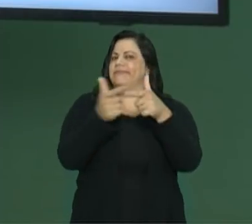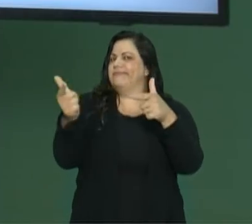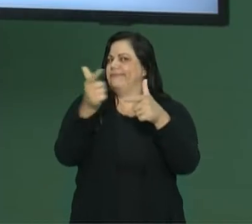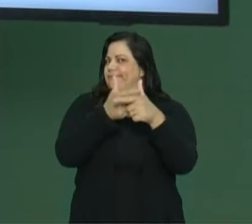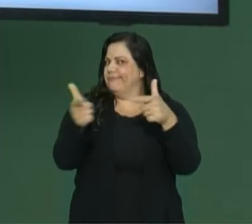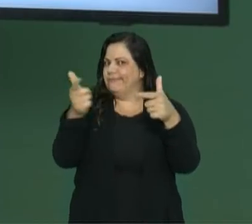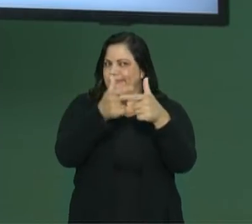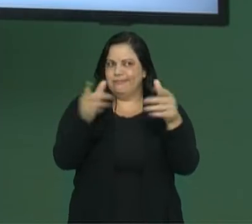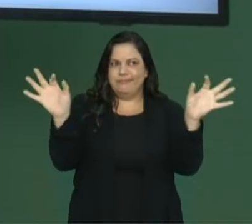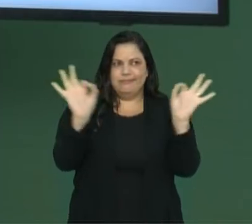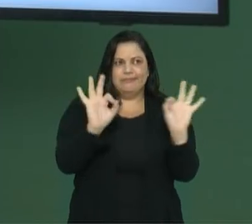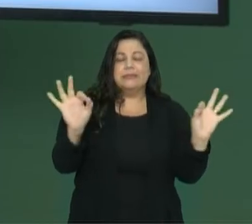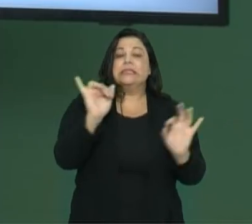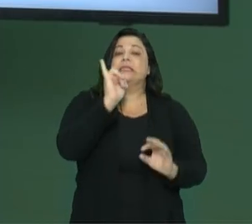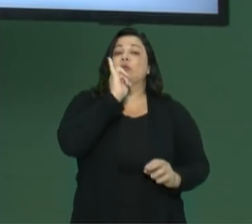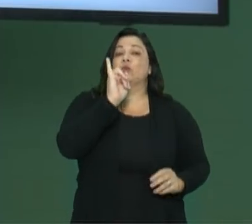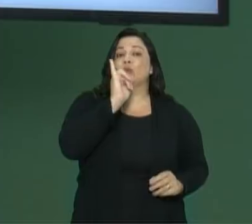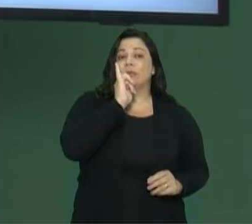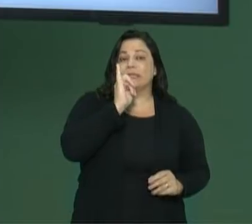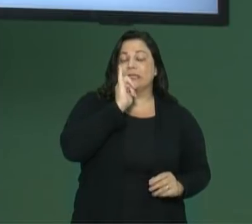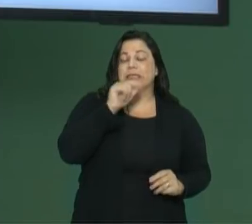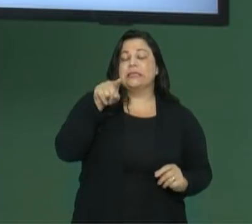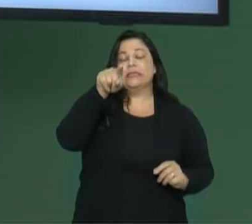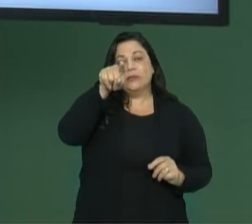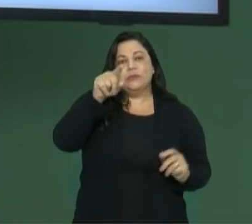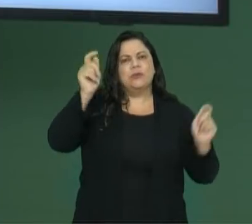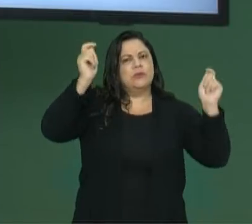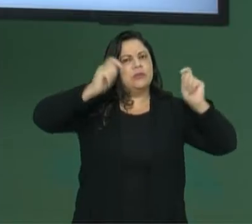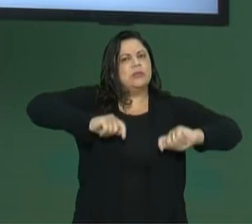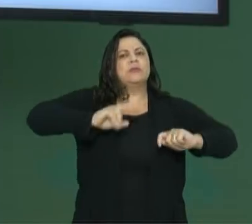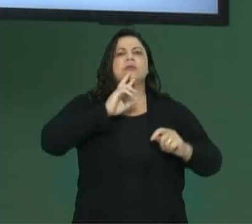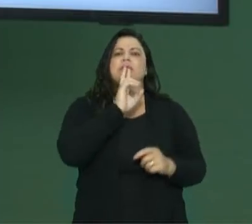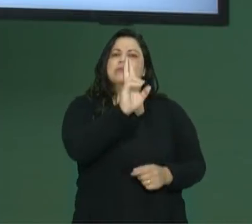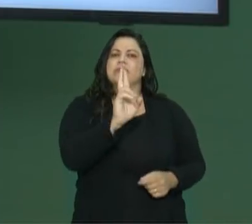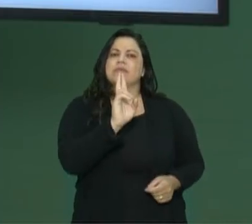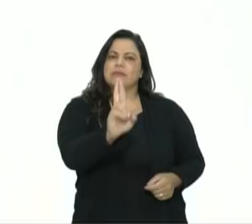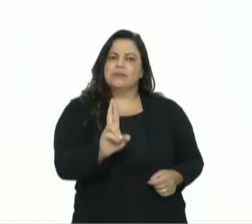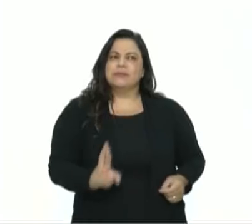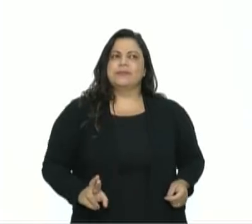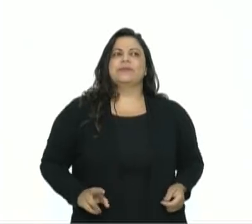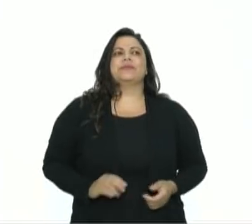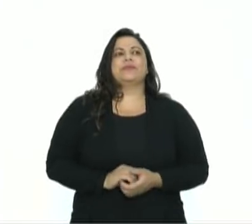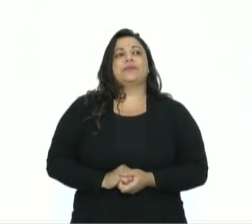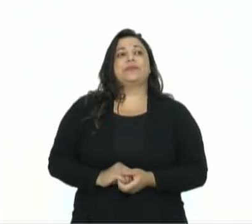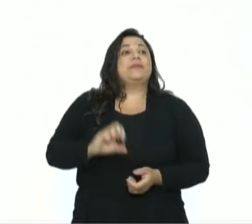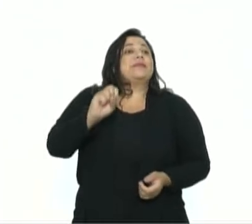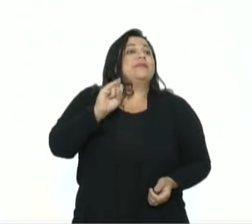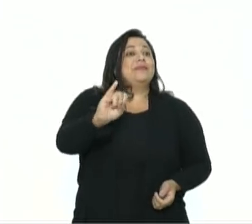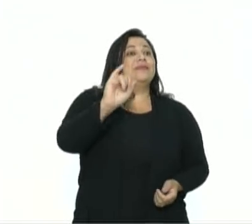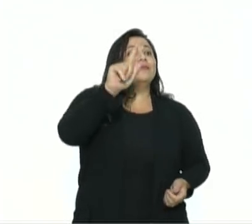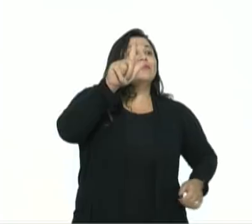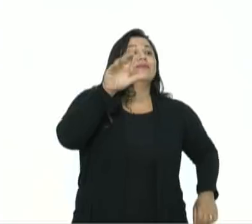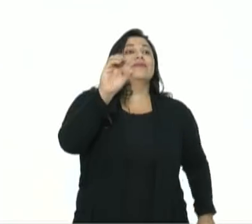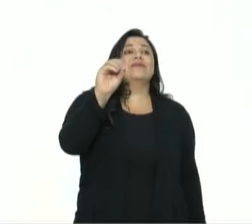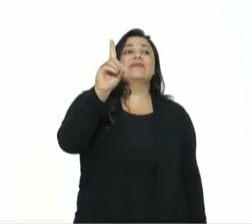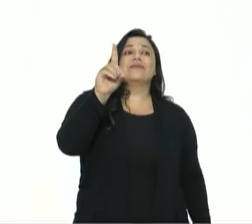então, um exemplo aqui para vocês poderem resolver aqui, ó. Se Godofredo puxa a caixa e traciona a corda